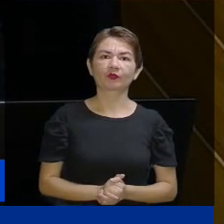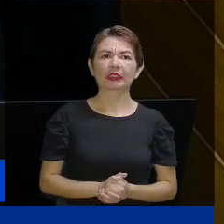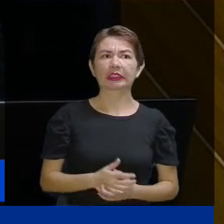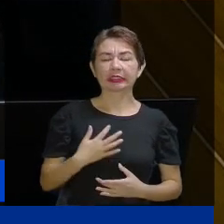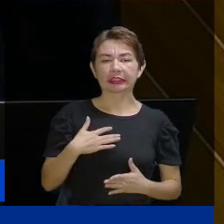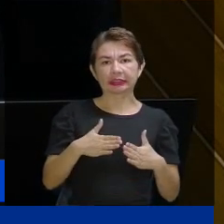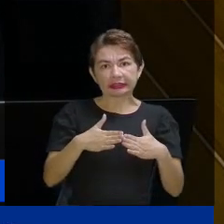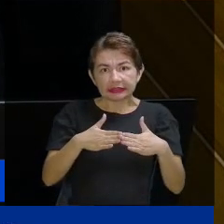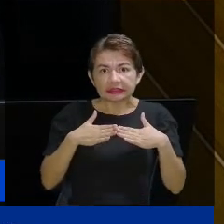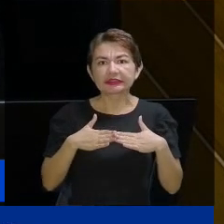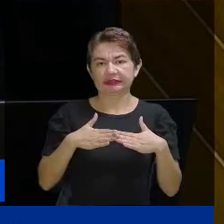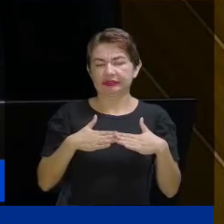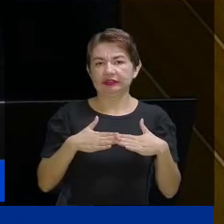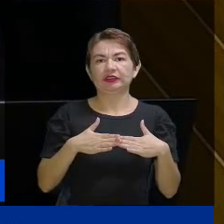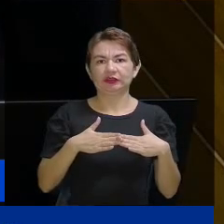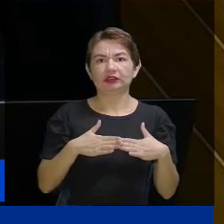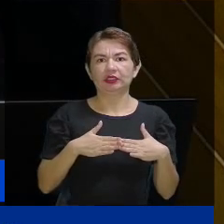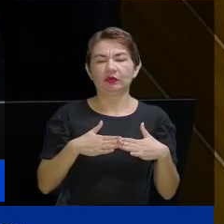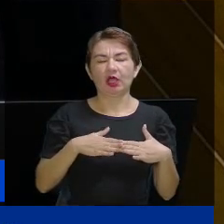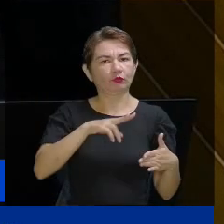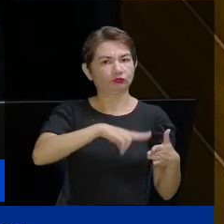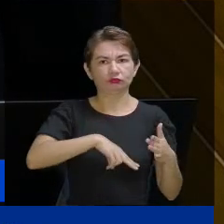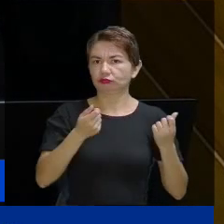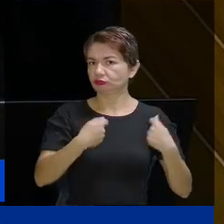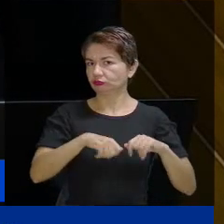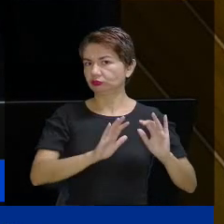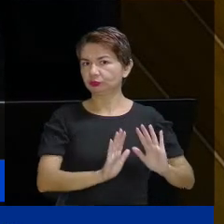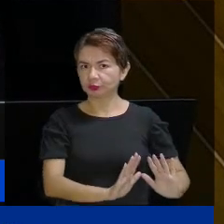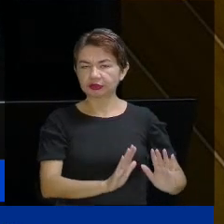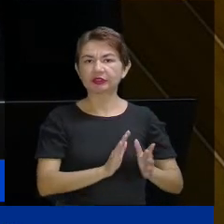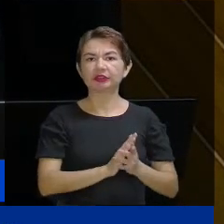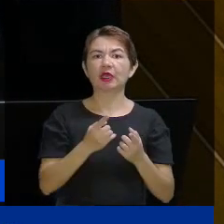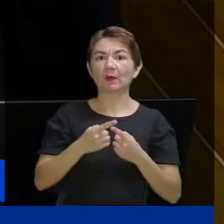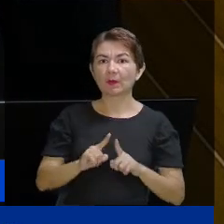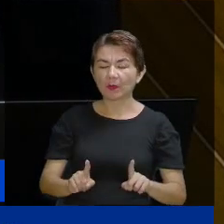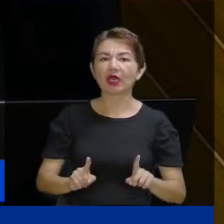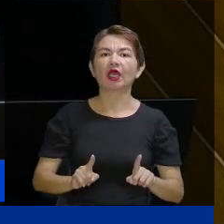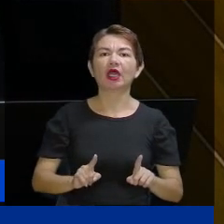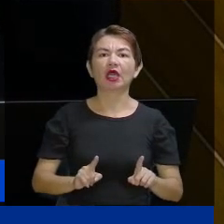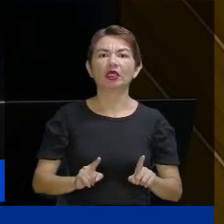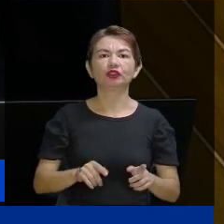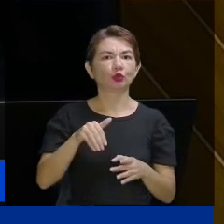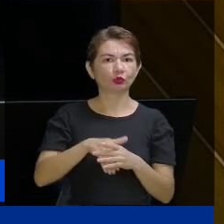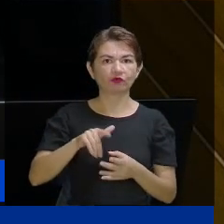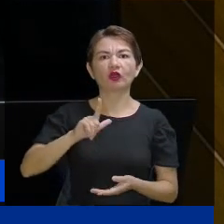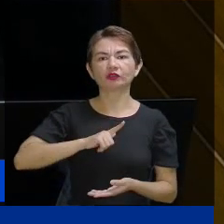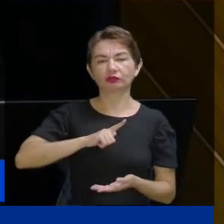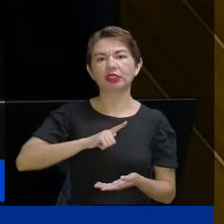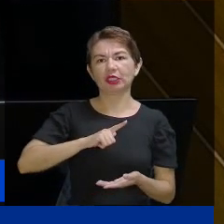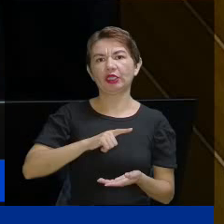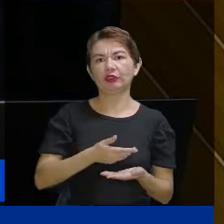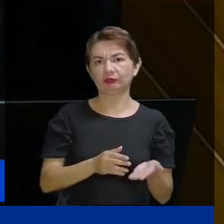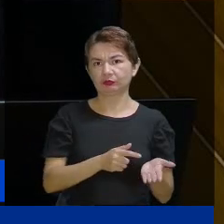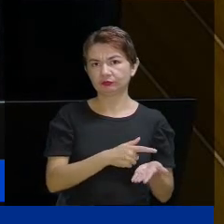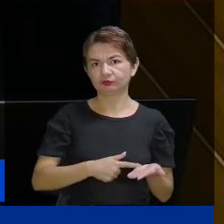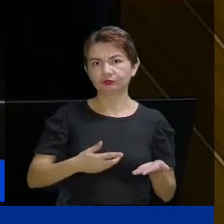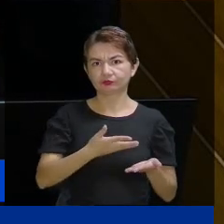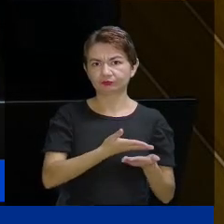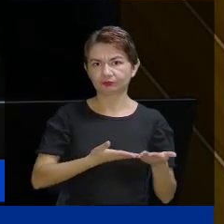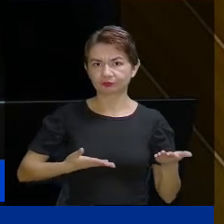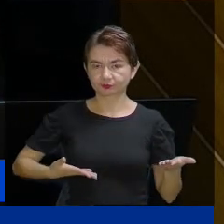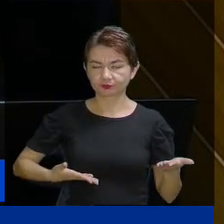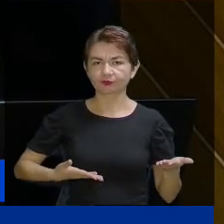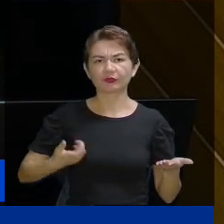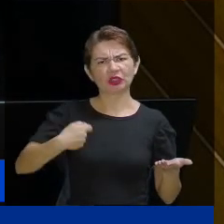Eu peço licença para pular a leitura da decisão, mas está transcrita aqui no voto. Penso que não é necessário,